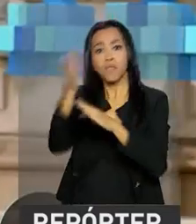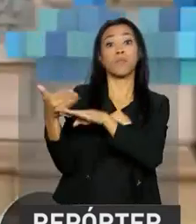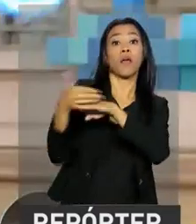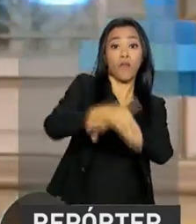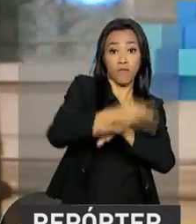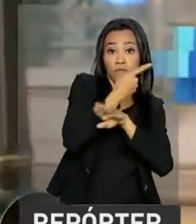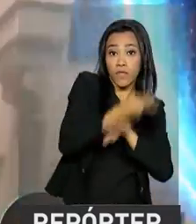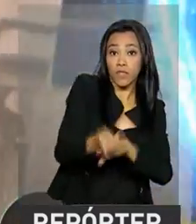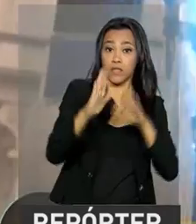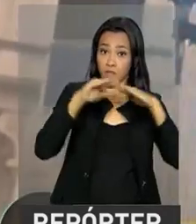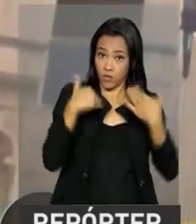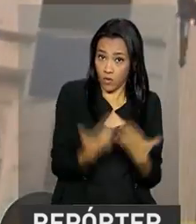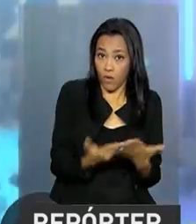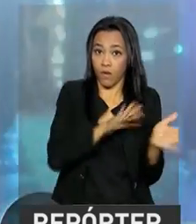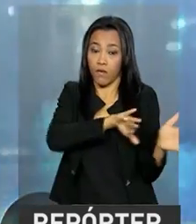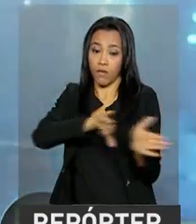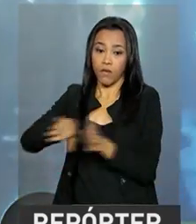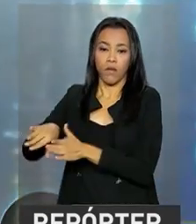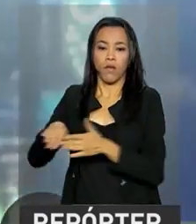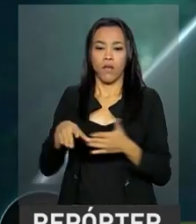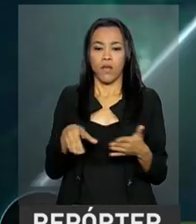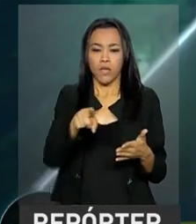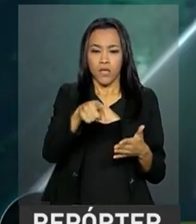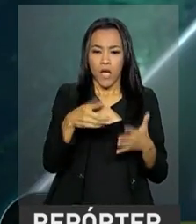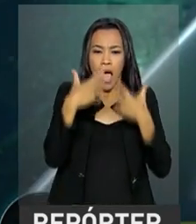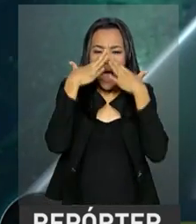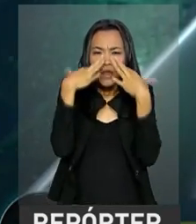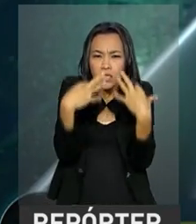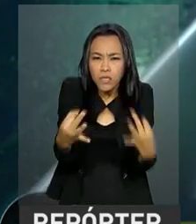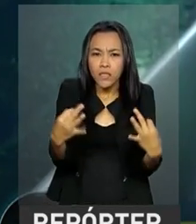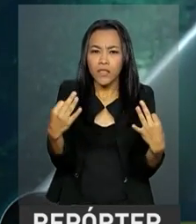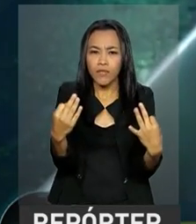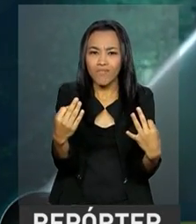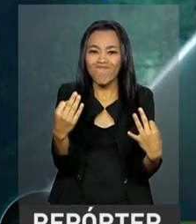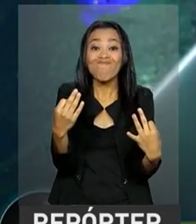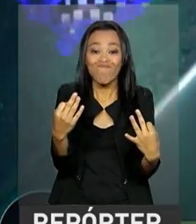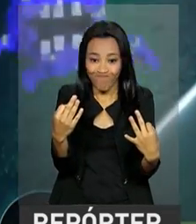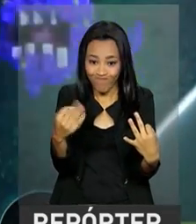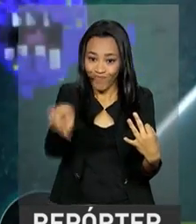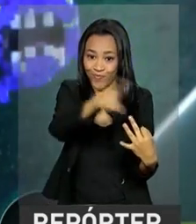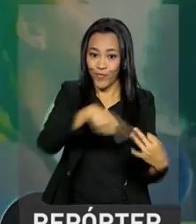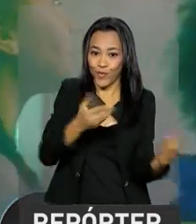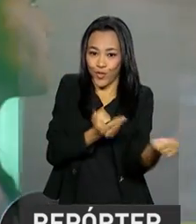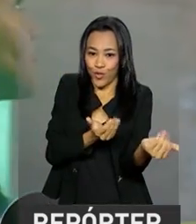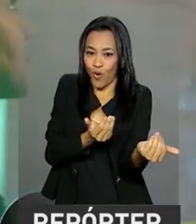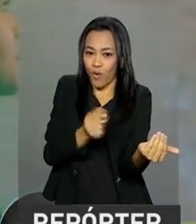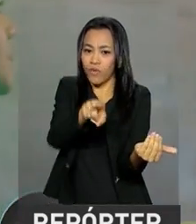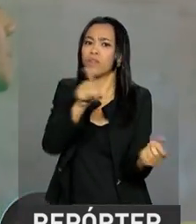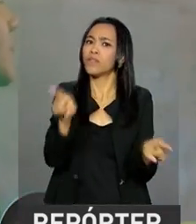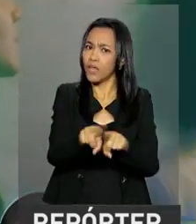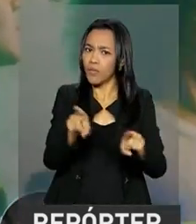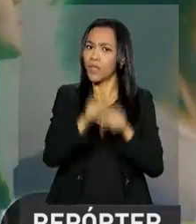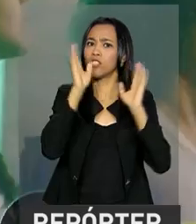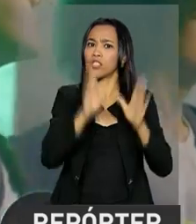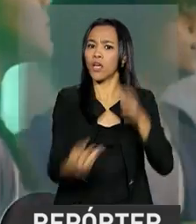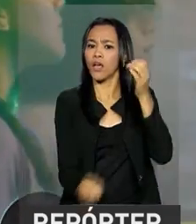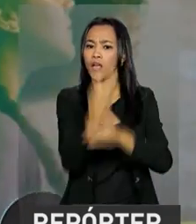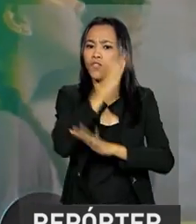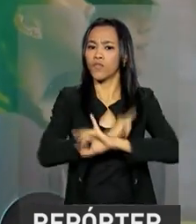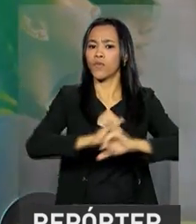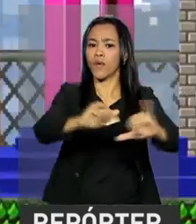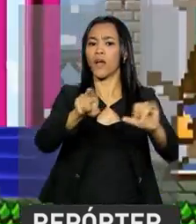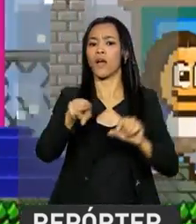crianças e como forma de chamar a atenção dos jens necessidade de tomar as vacinas também foi lançada uma